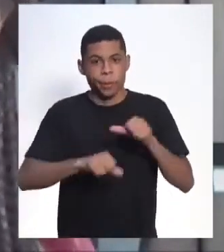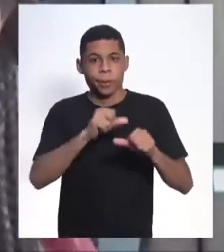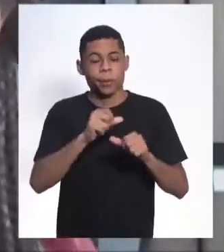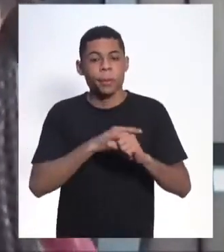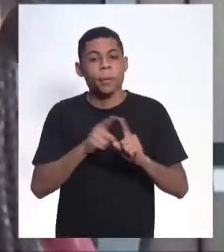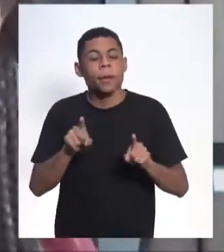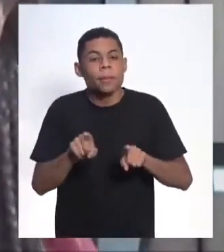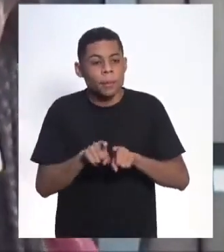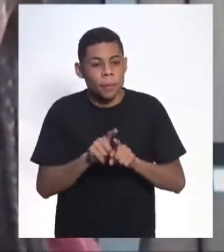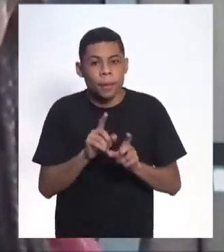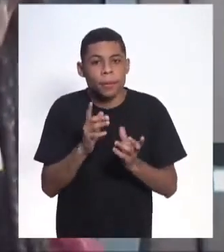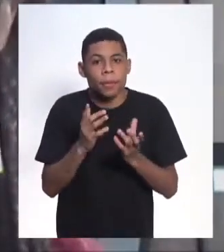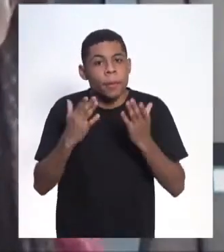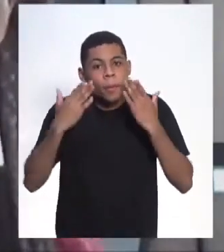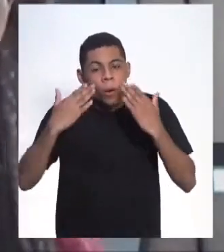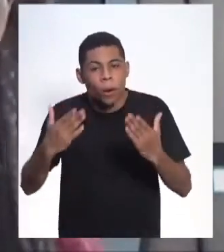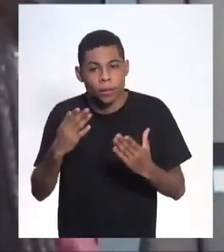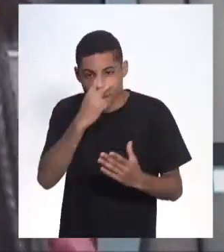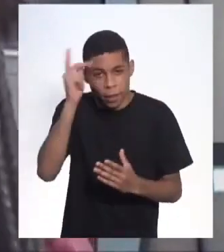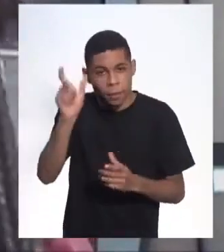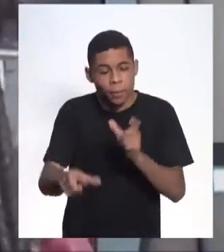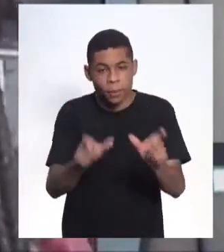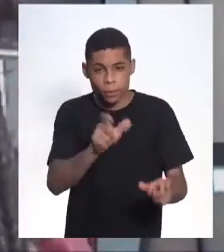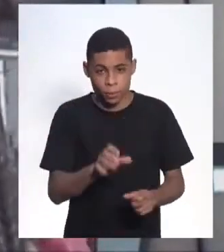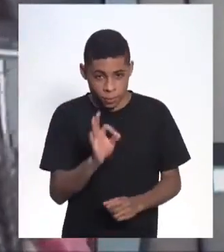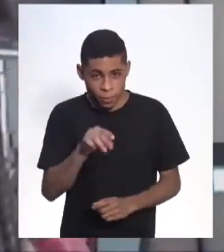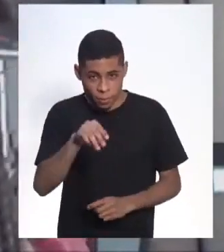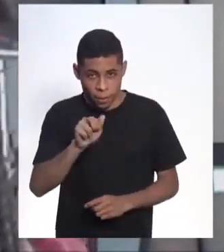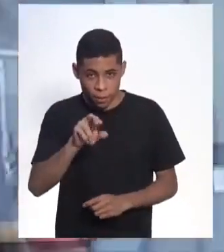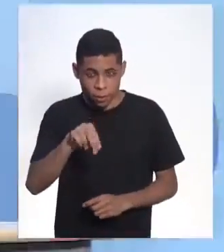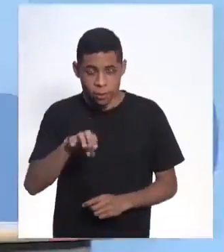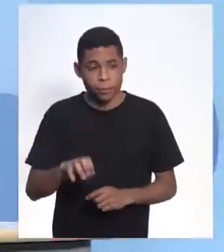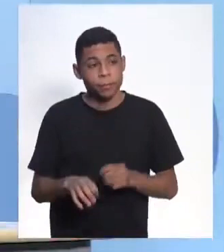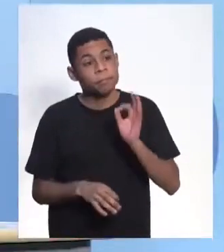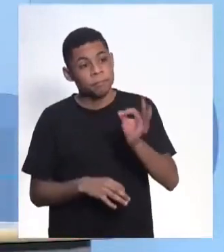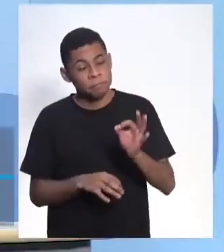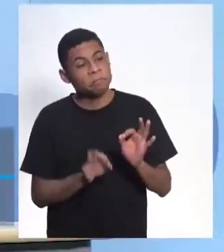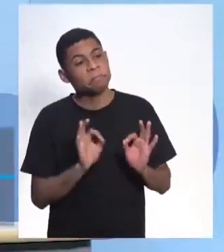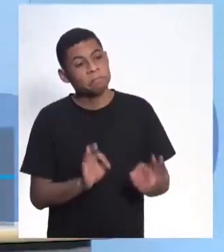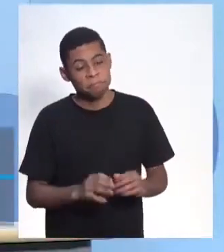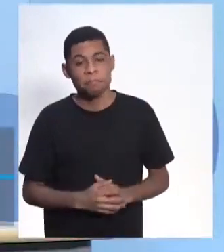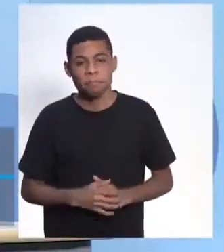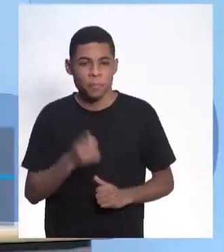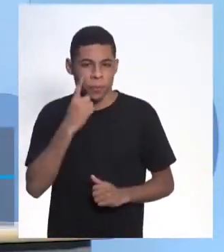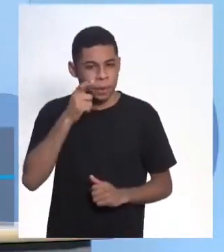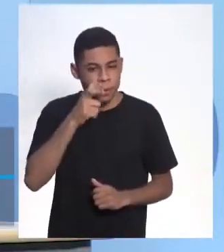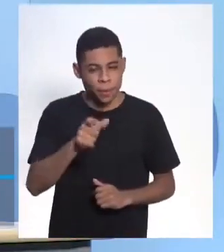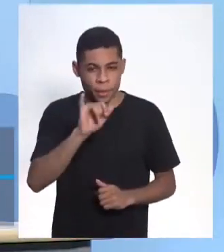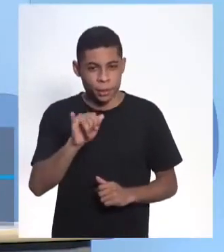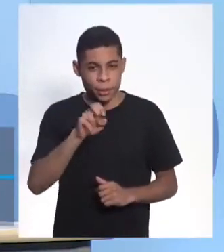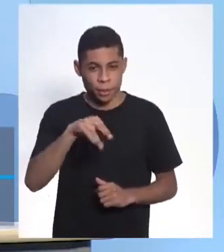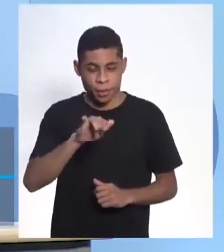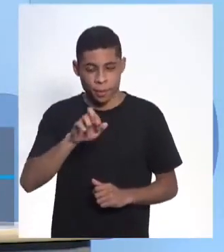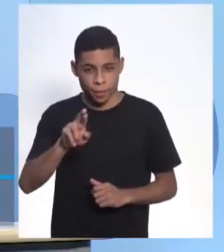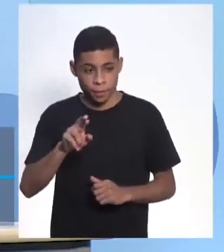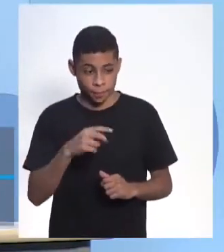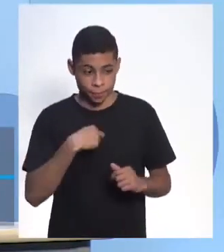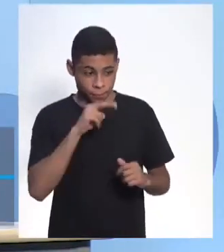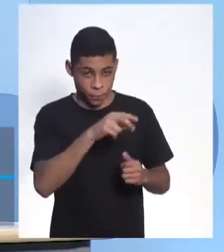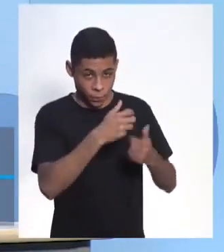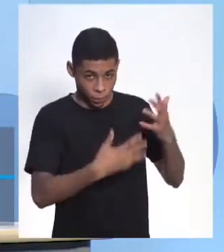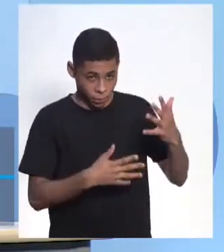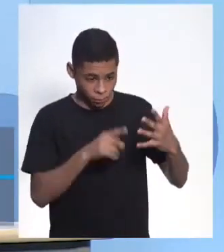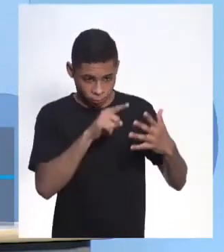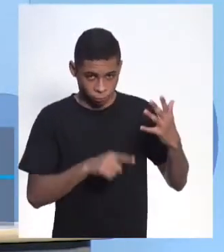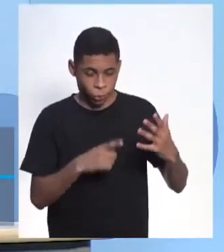mas fundamentalmente em relação a esses outros, não é, Marconi? Com certeza. Olha que interessante, Jennifer. Teve um comentário aqui no chat